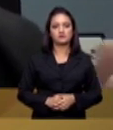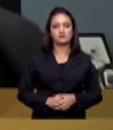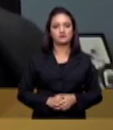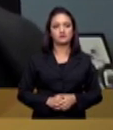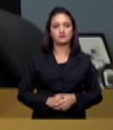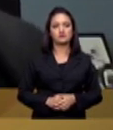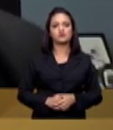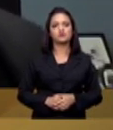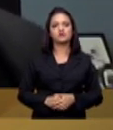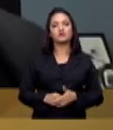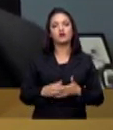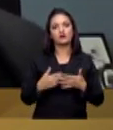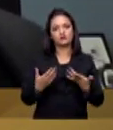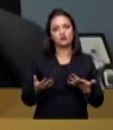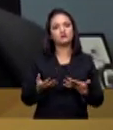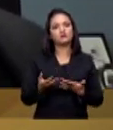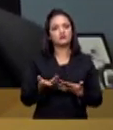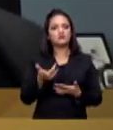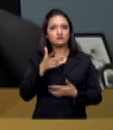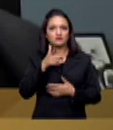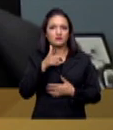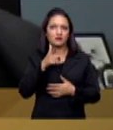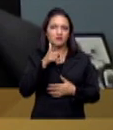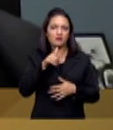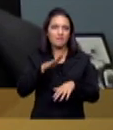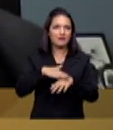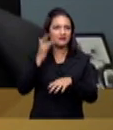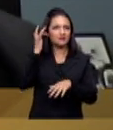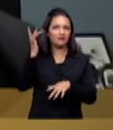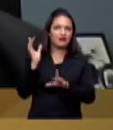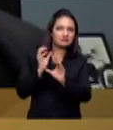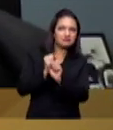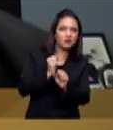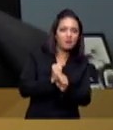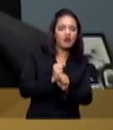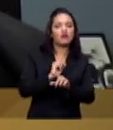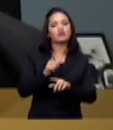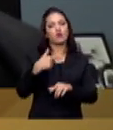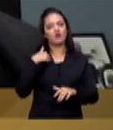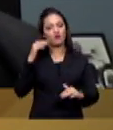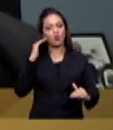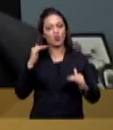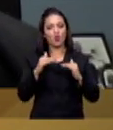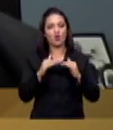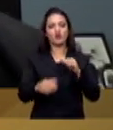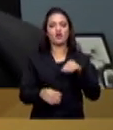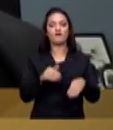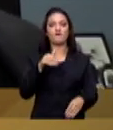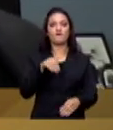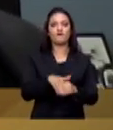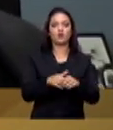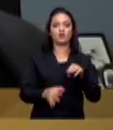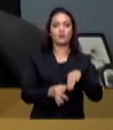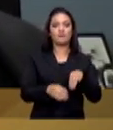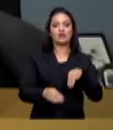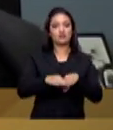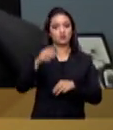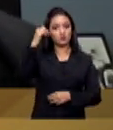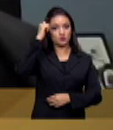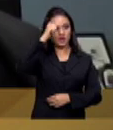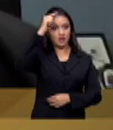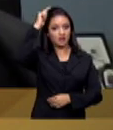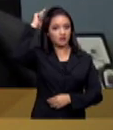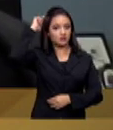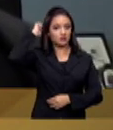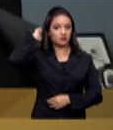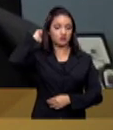encaminhamento, presidente, eu vou me alinhar ao voto do ministro Alexandre de Moraes